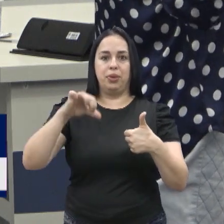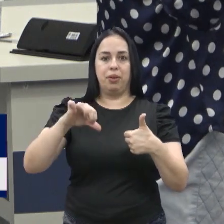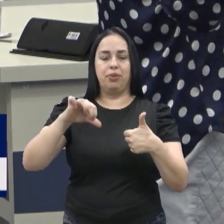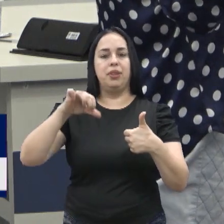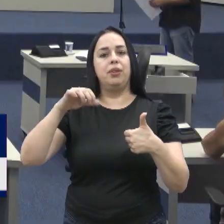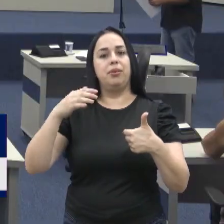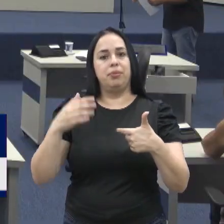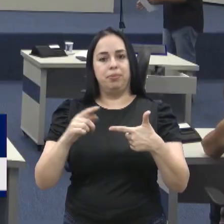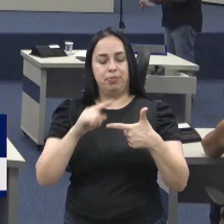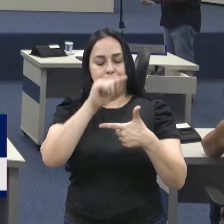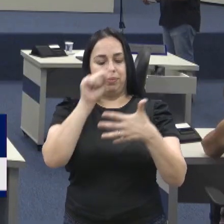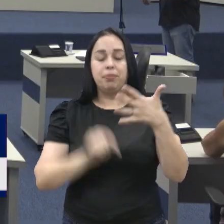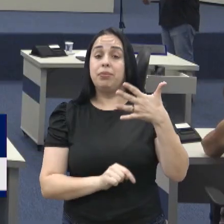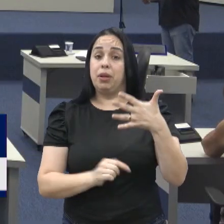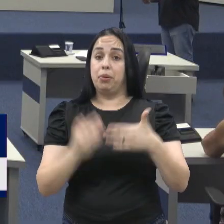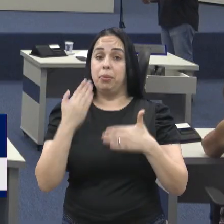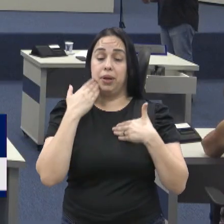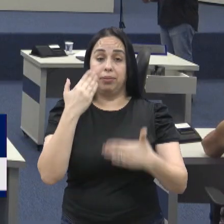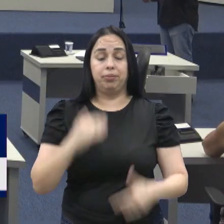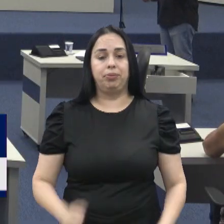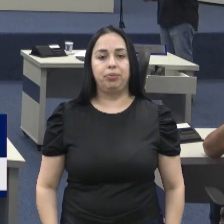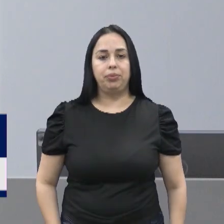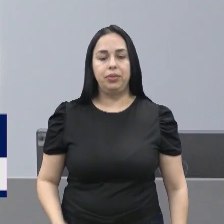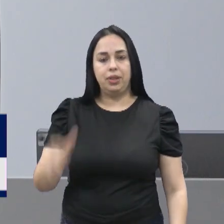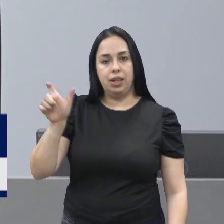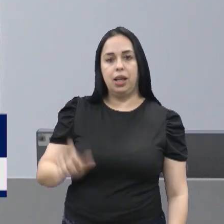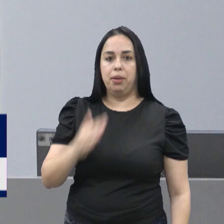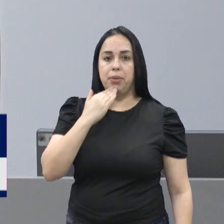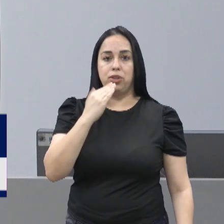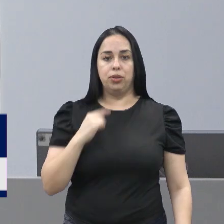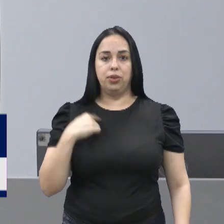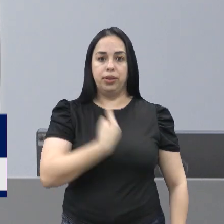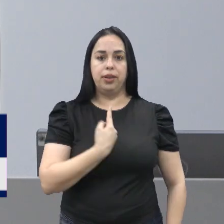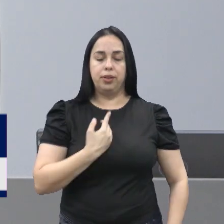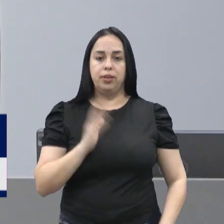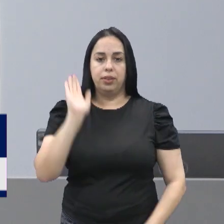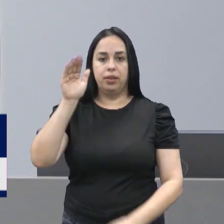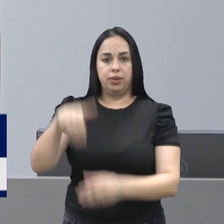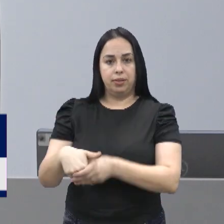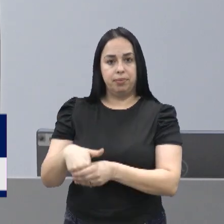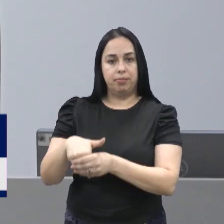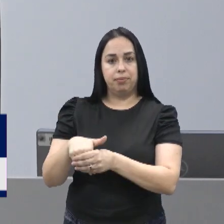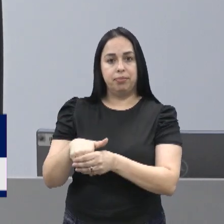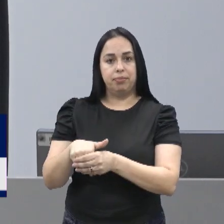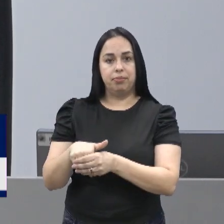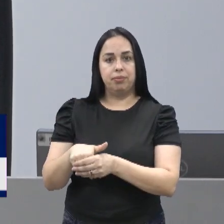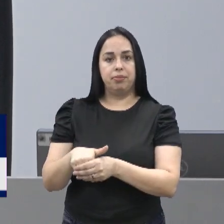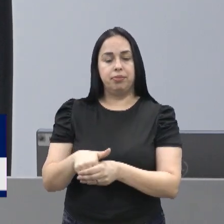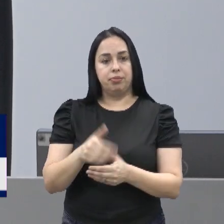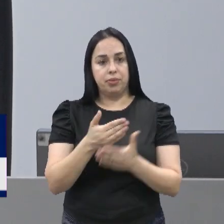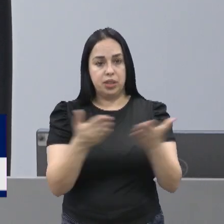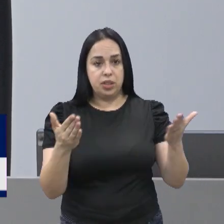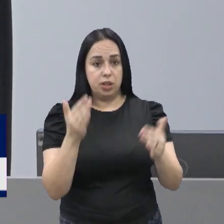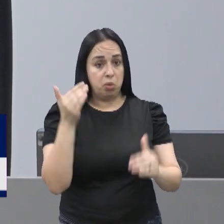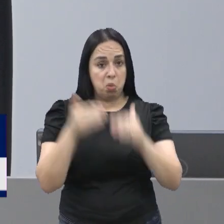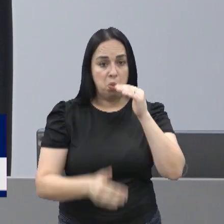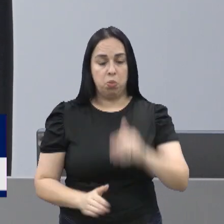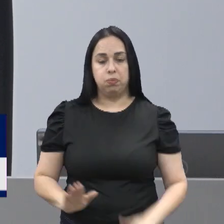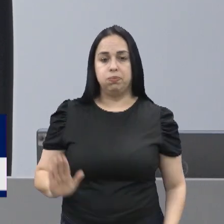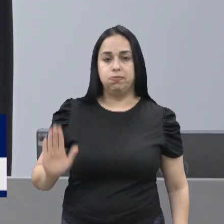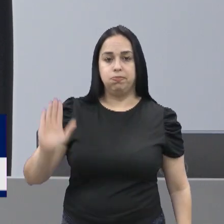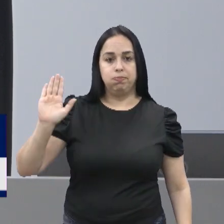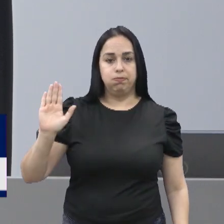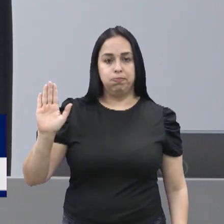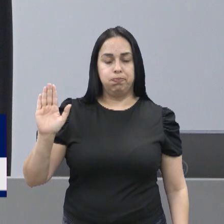15419/2024. Obrigado, senhor presidente. Em votação, o pedido verbal do vereador Marcão da Academia. Vereadores favoráveis permaneçam como estão,